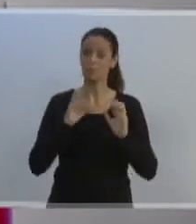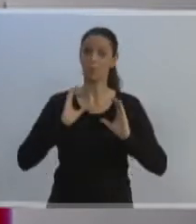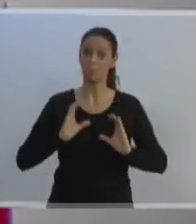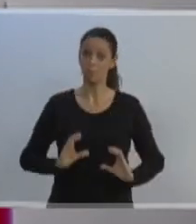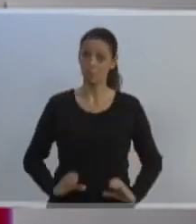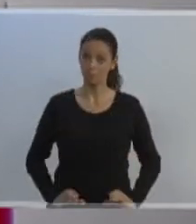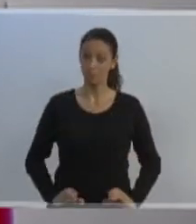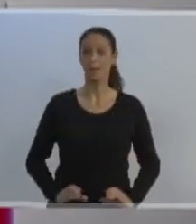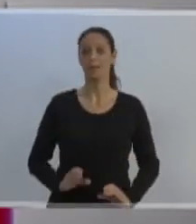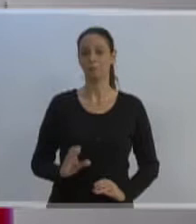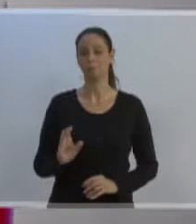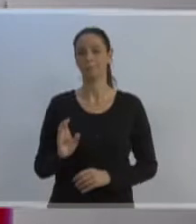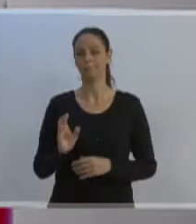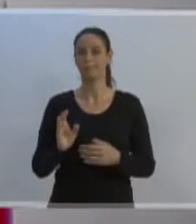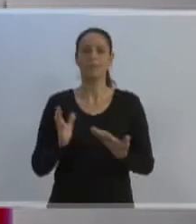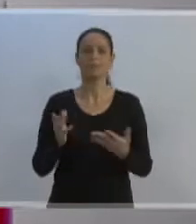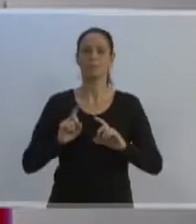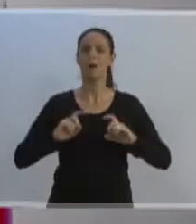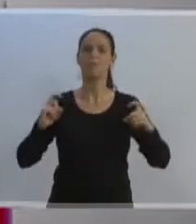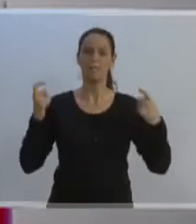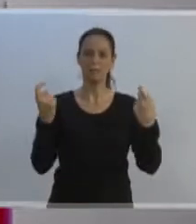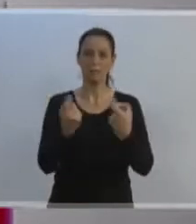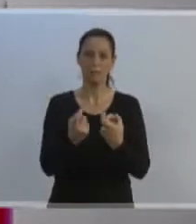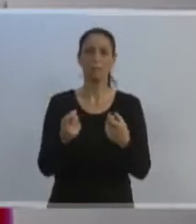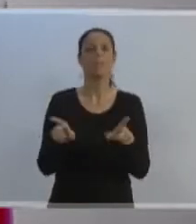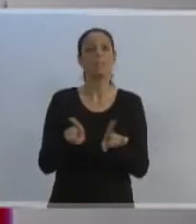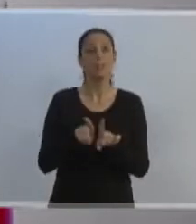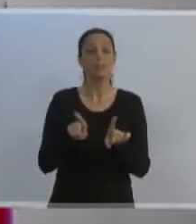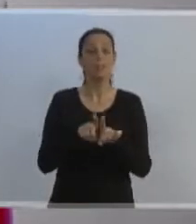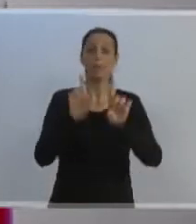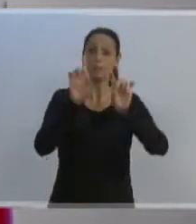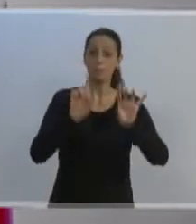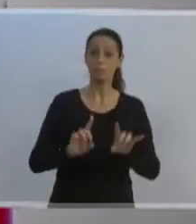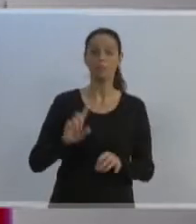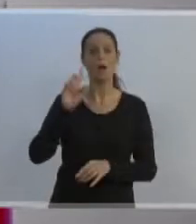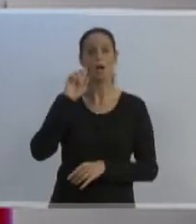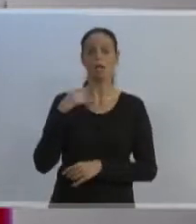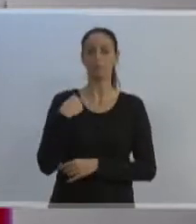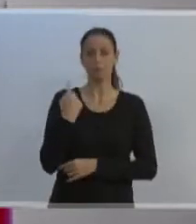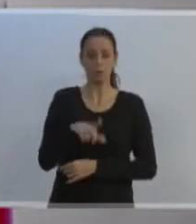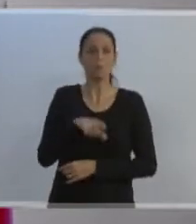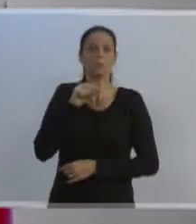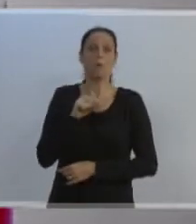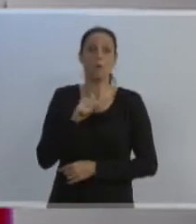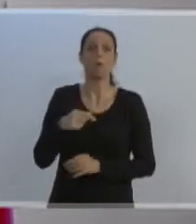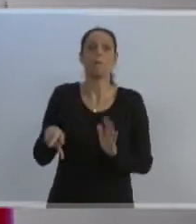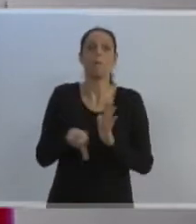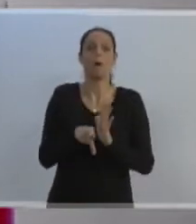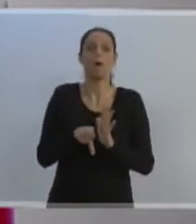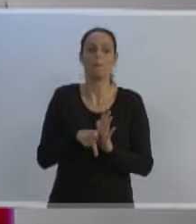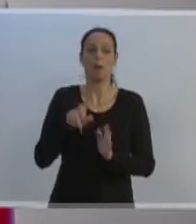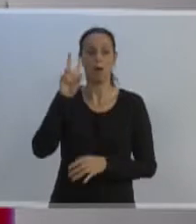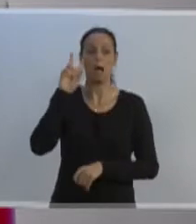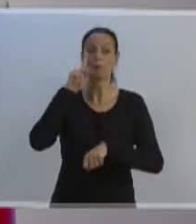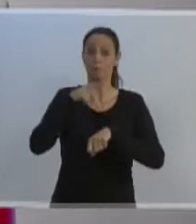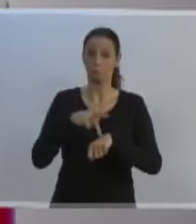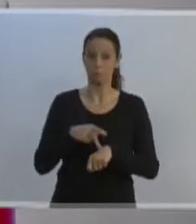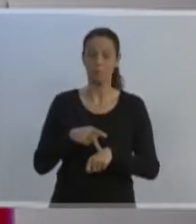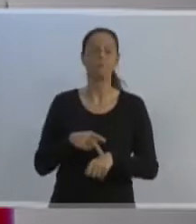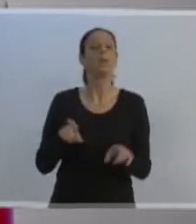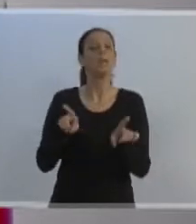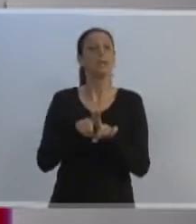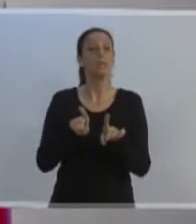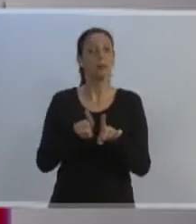comportamentos sexuais especiais e à autonomia sexual e de reprodução. Conforme dispõe